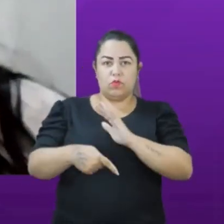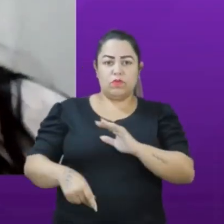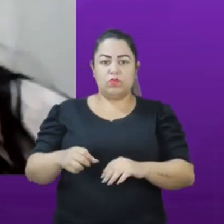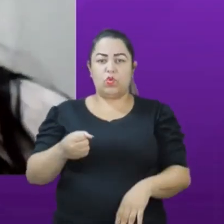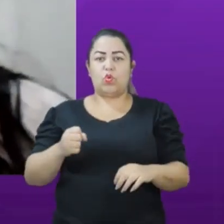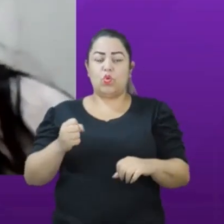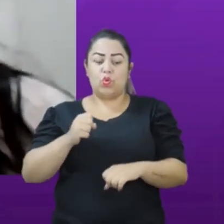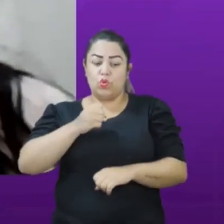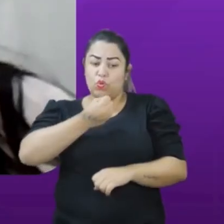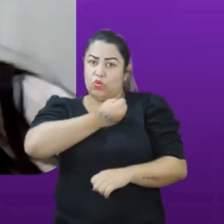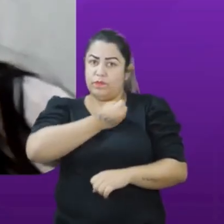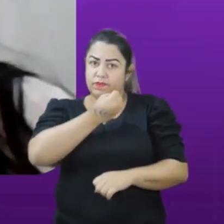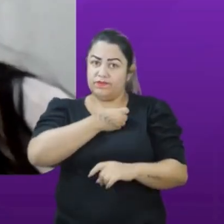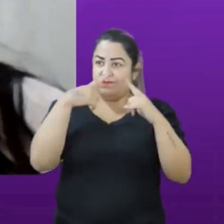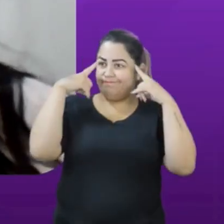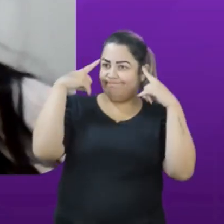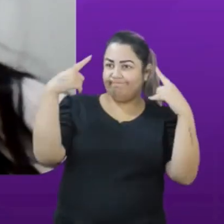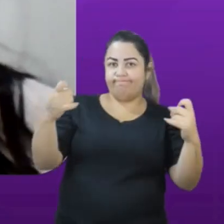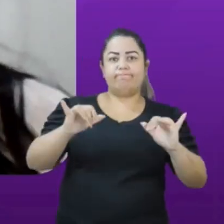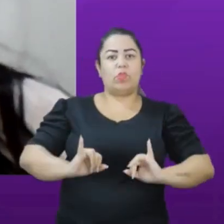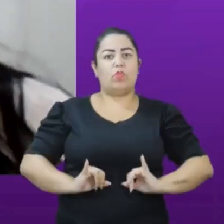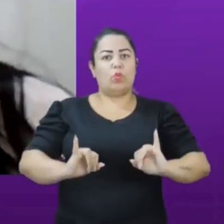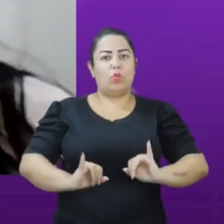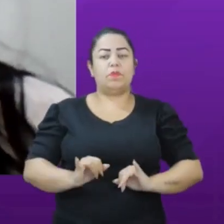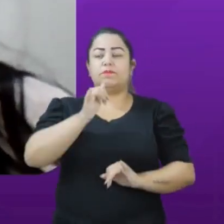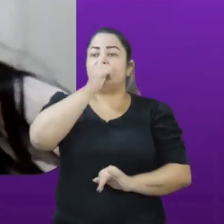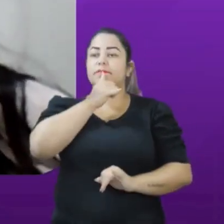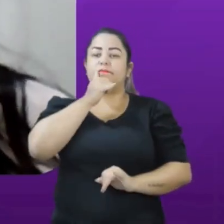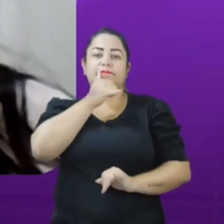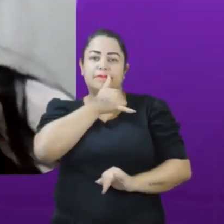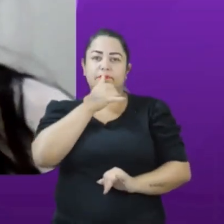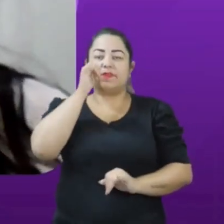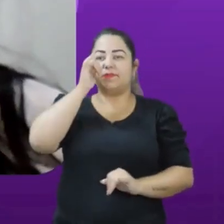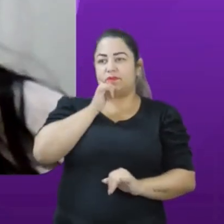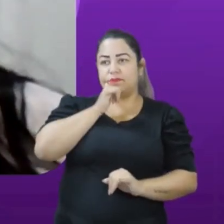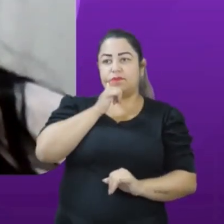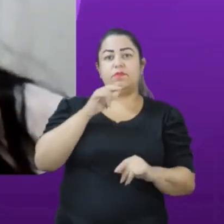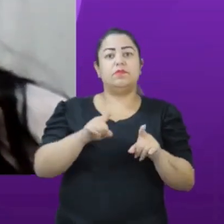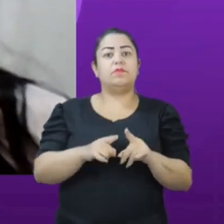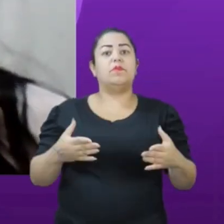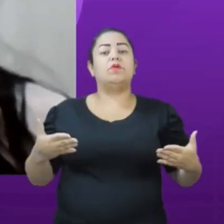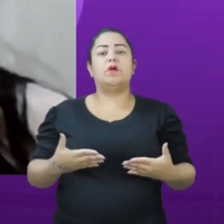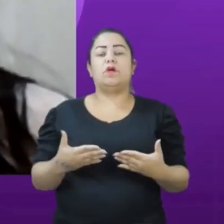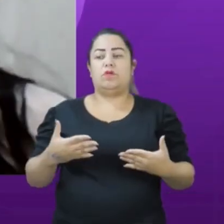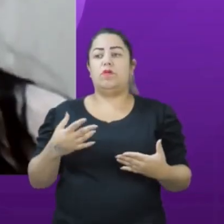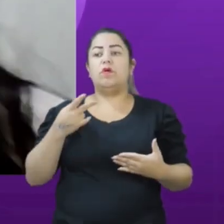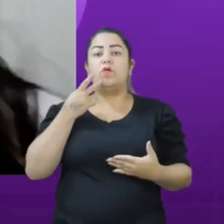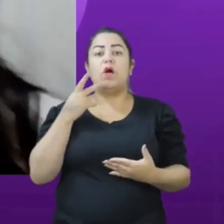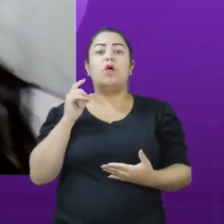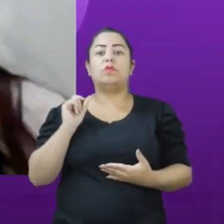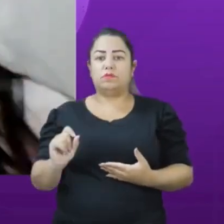de violências sofridas pelas mulheres, e aí eu vou trazer agora para vocês, pontuando de forma